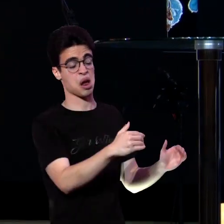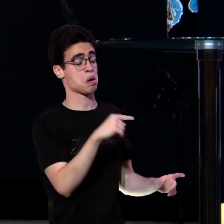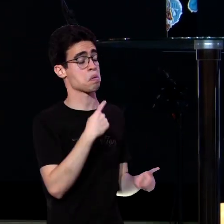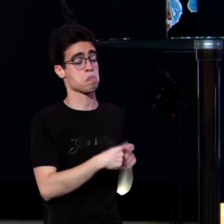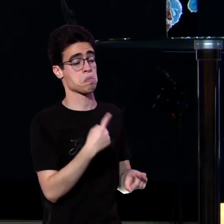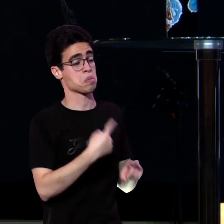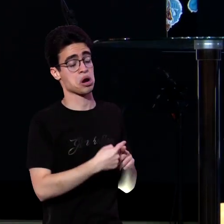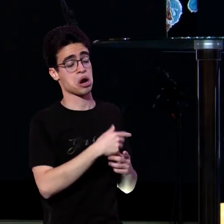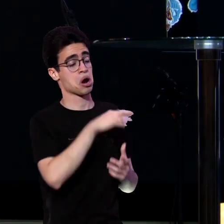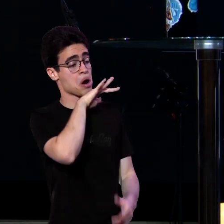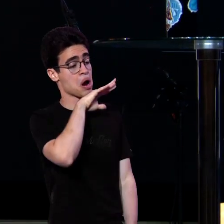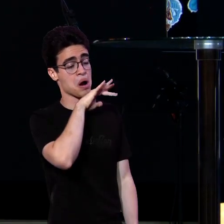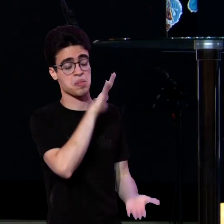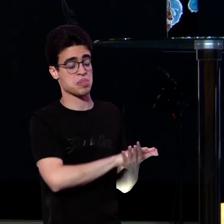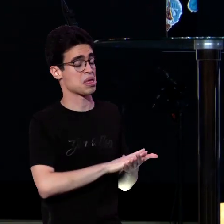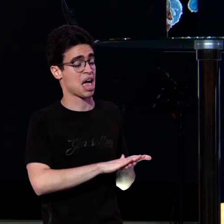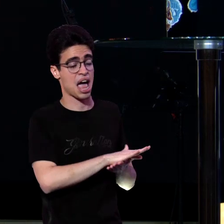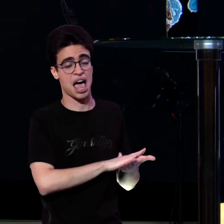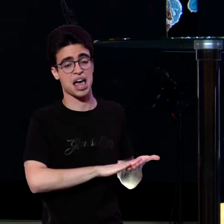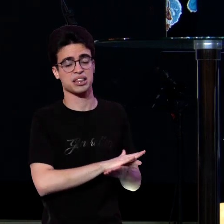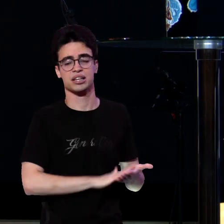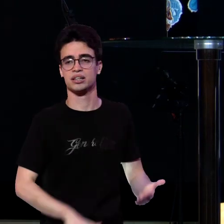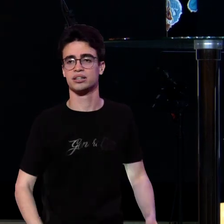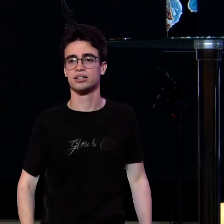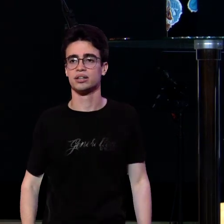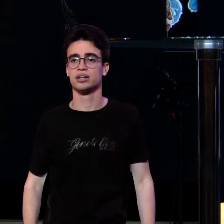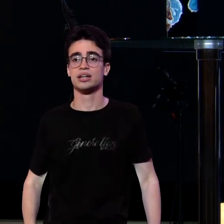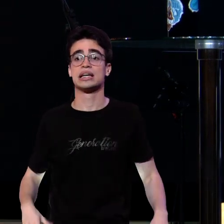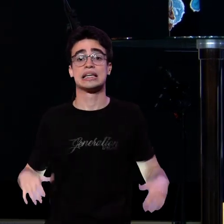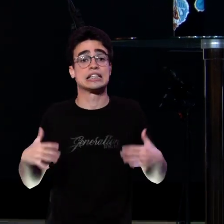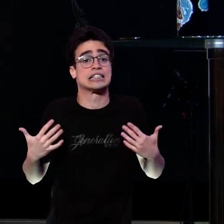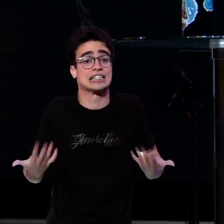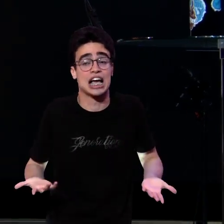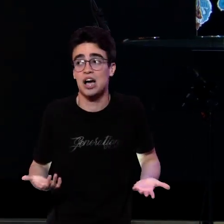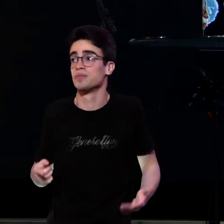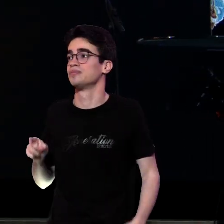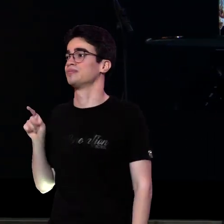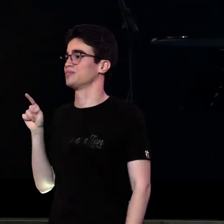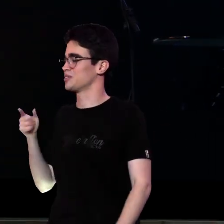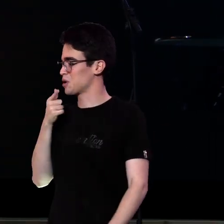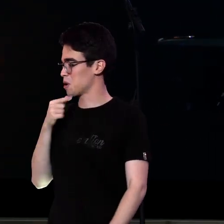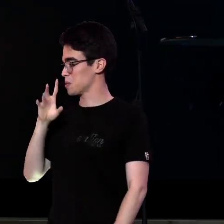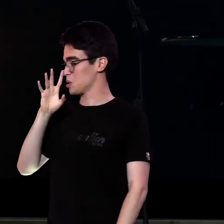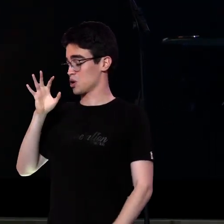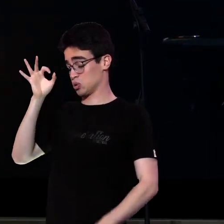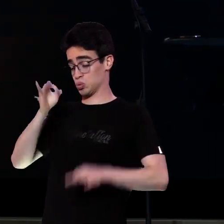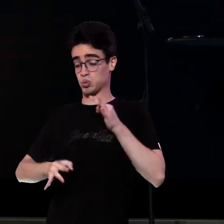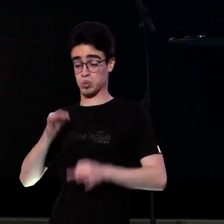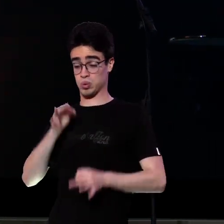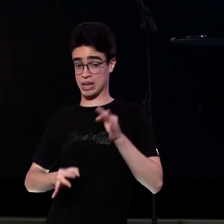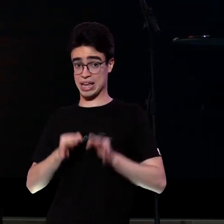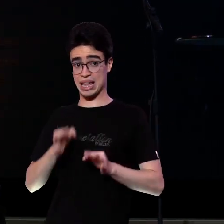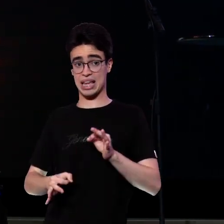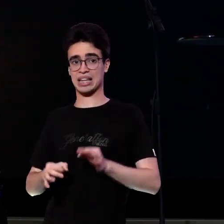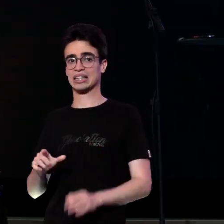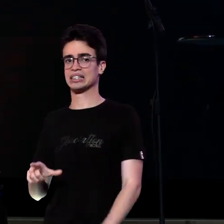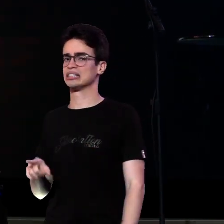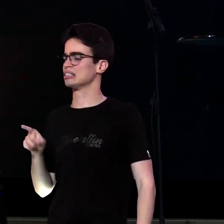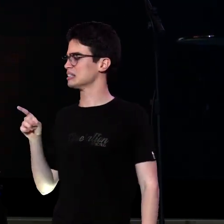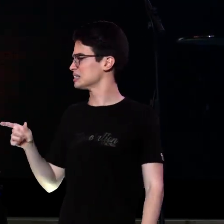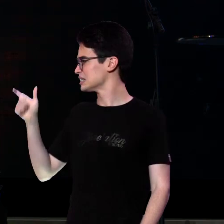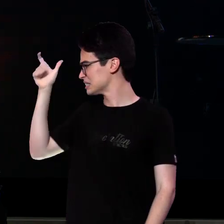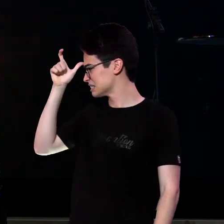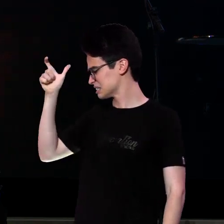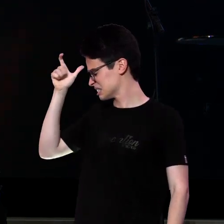nada de ruim tinha acontecido com ele. Então, o juiz, Deus, decide deixar